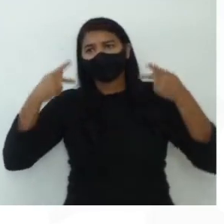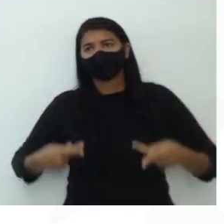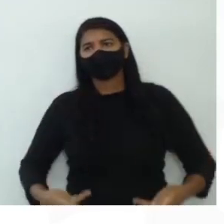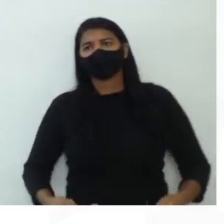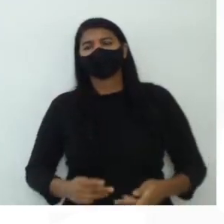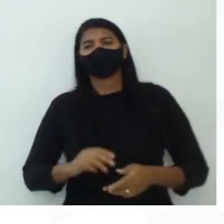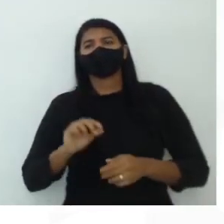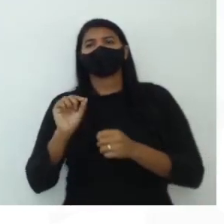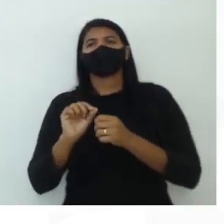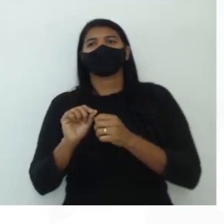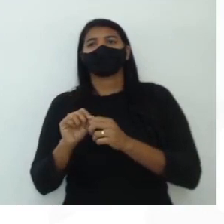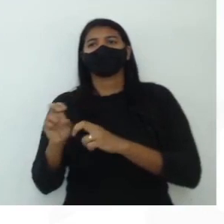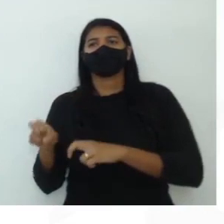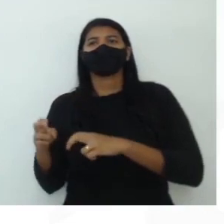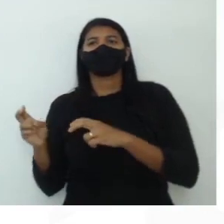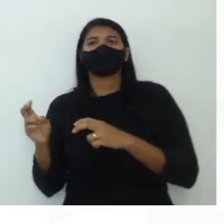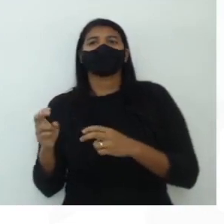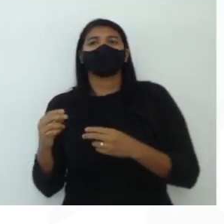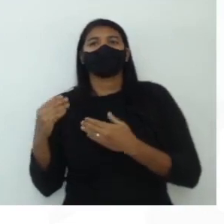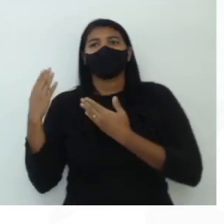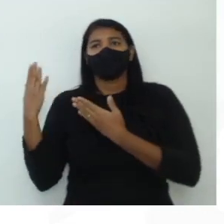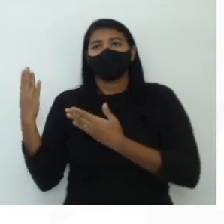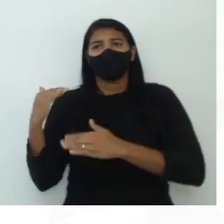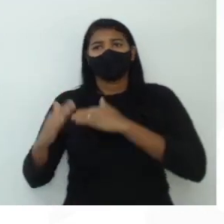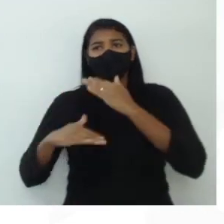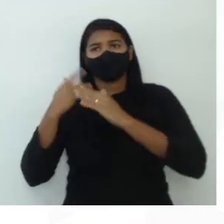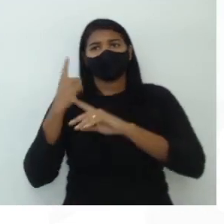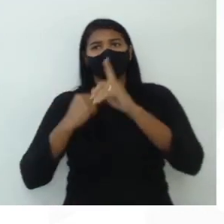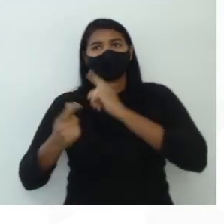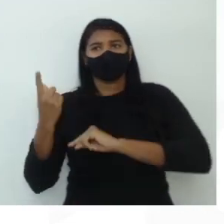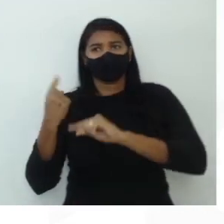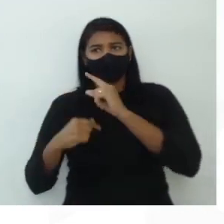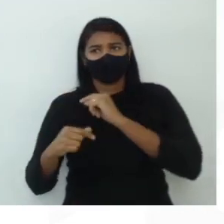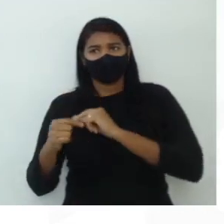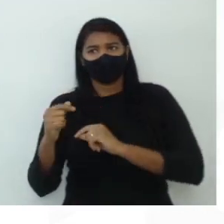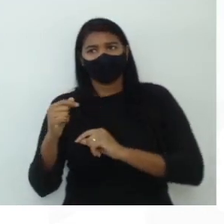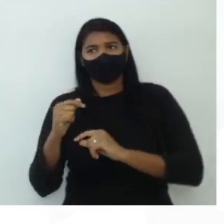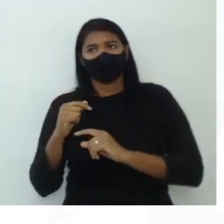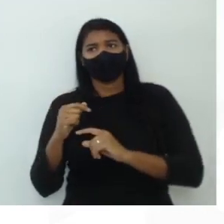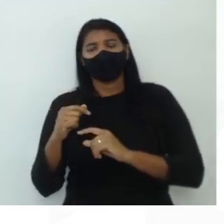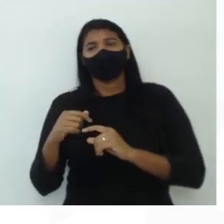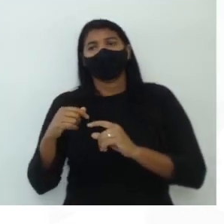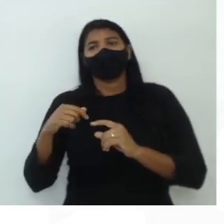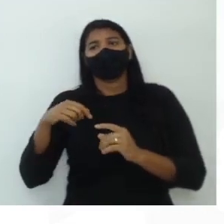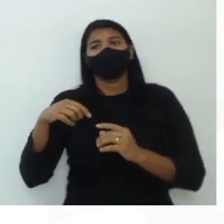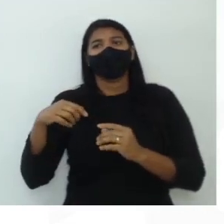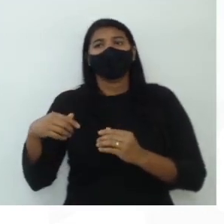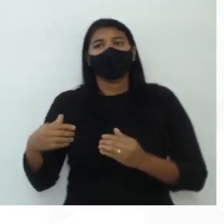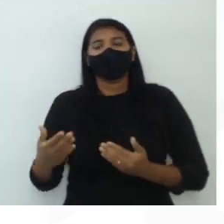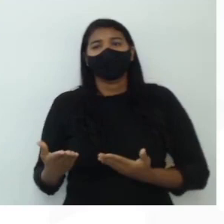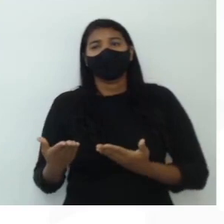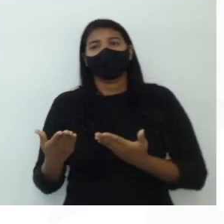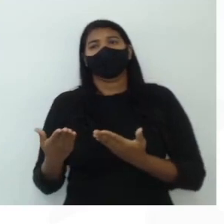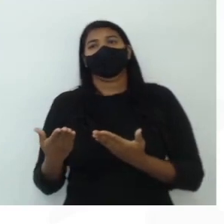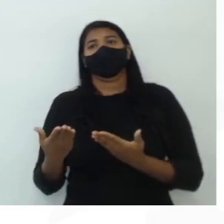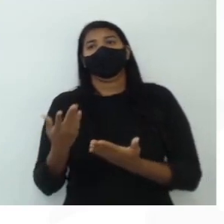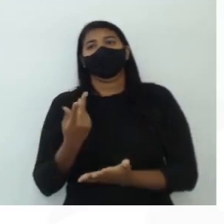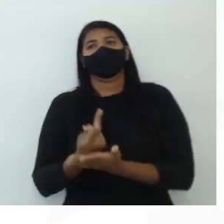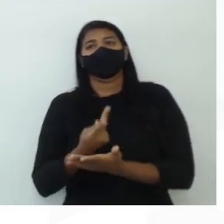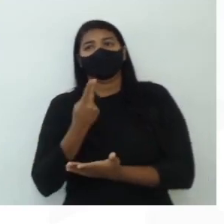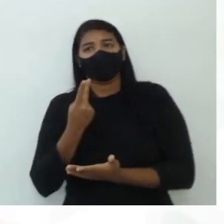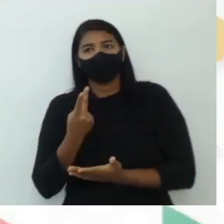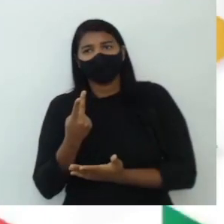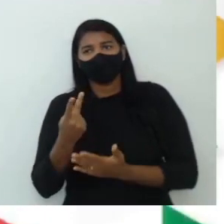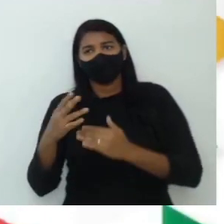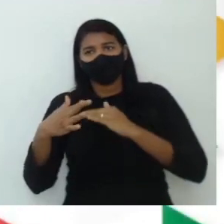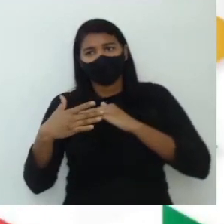E também o crescimento econômico sustentado, né, sustentável, refere-se a um ciclo de crescimento econômico constante